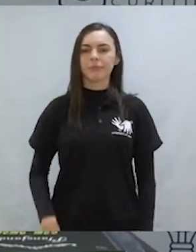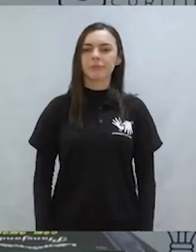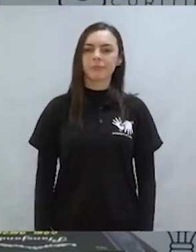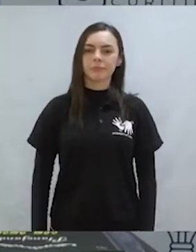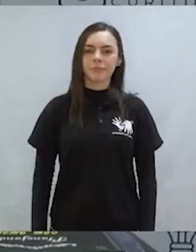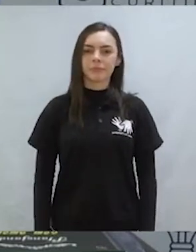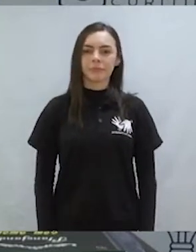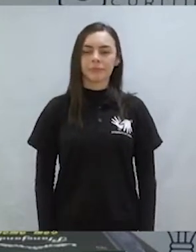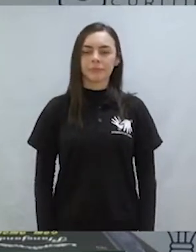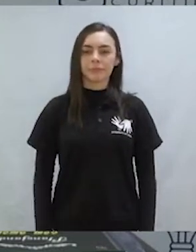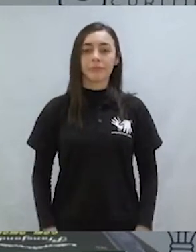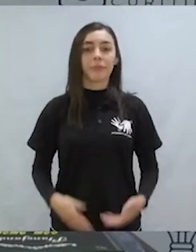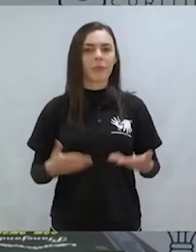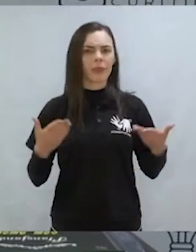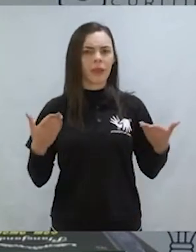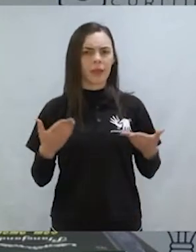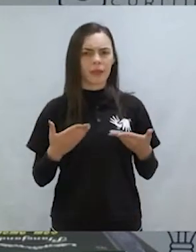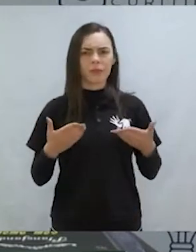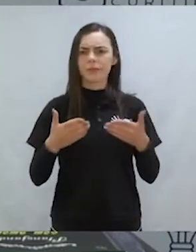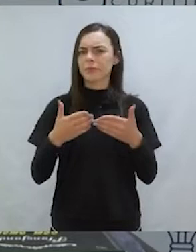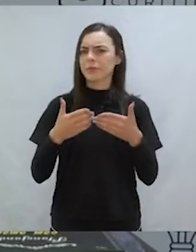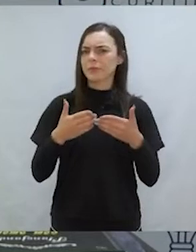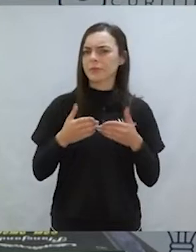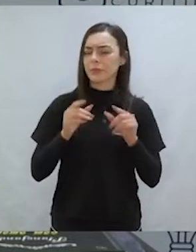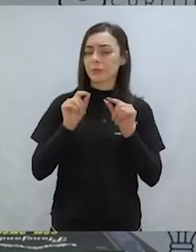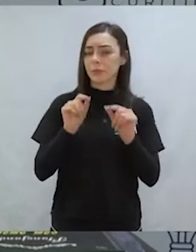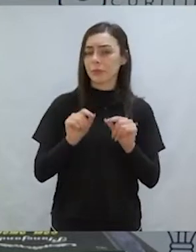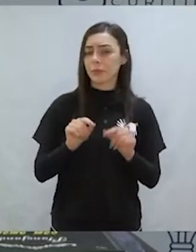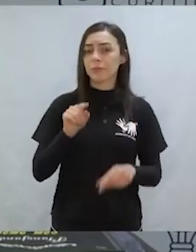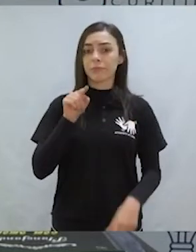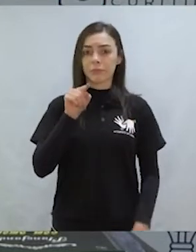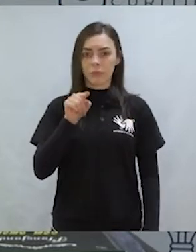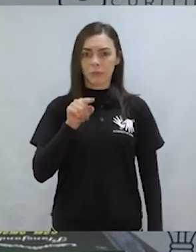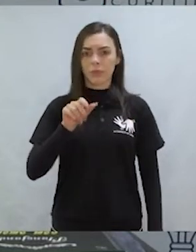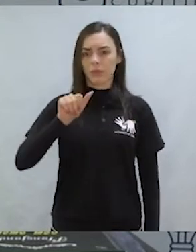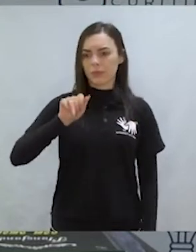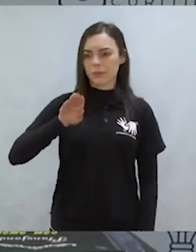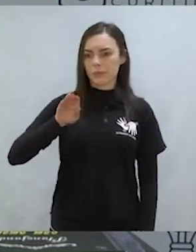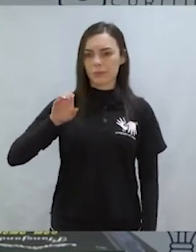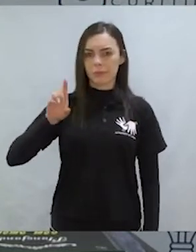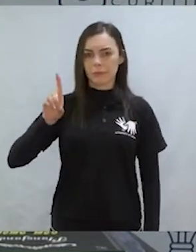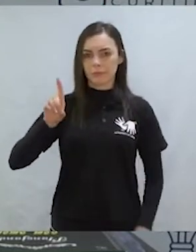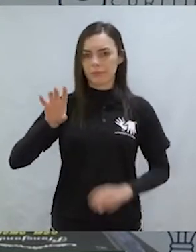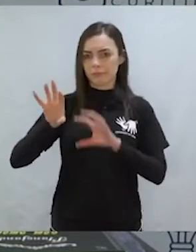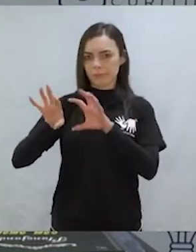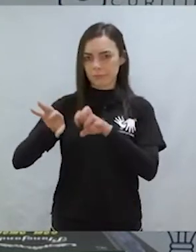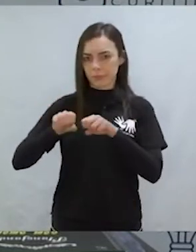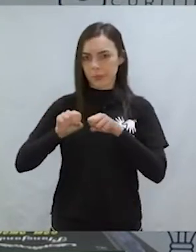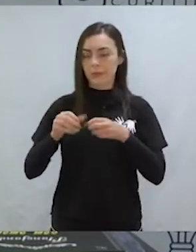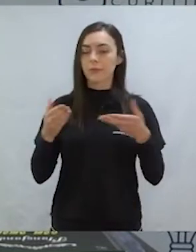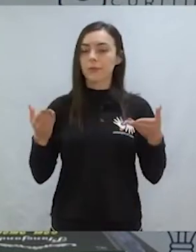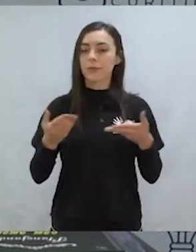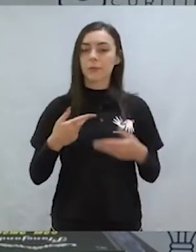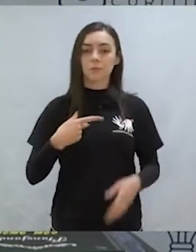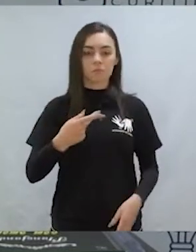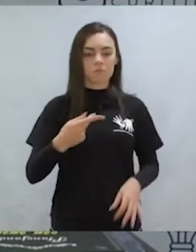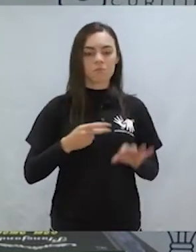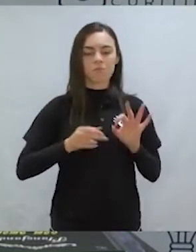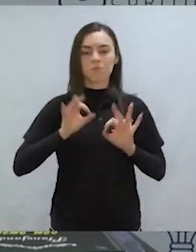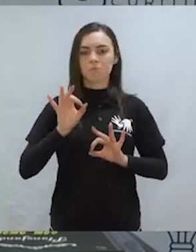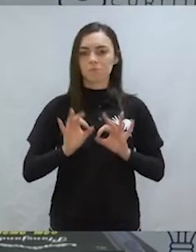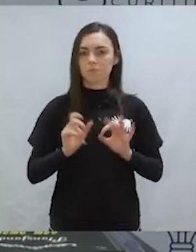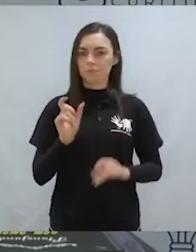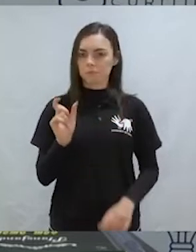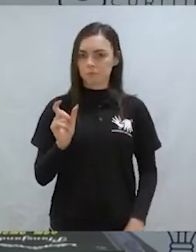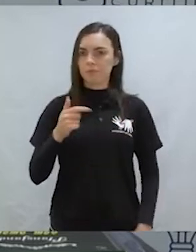E agora eu quero que você pegue o seu alfabeto móvel para nós montarmos